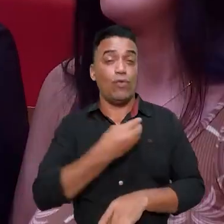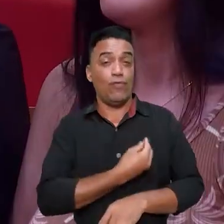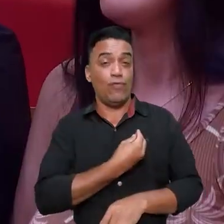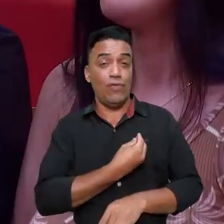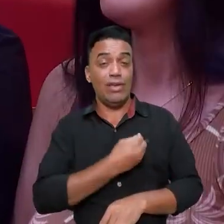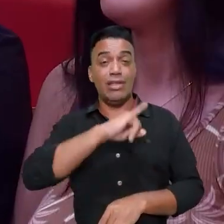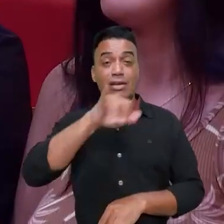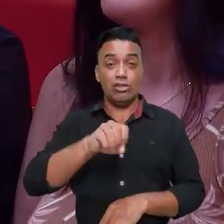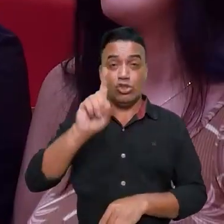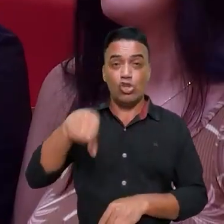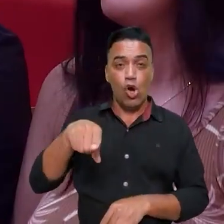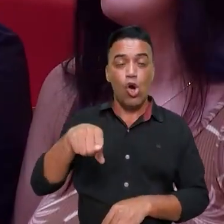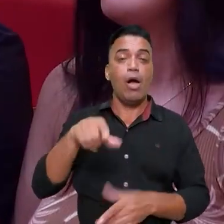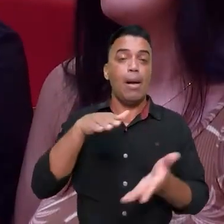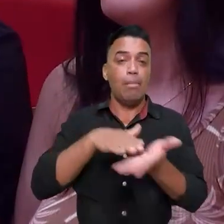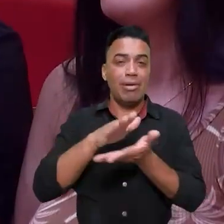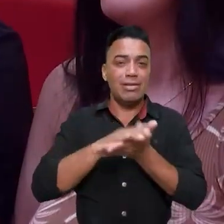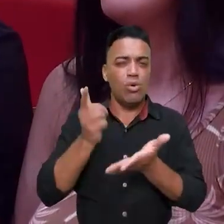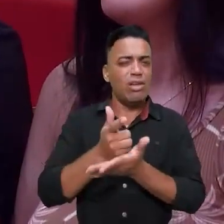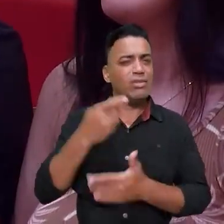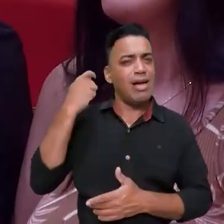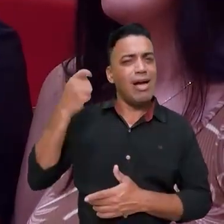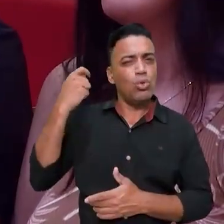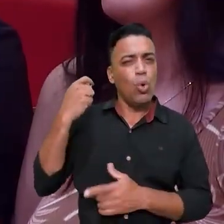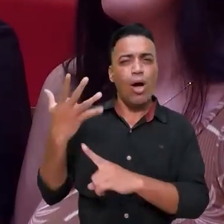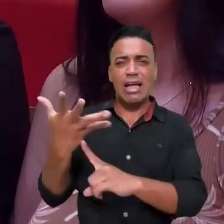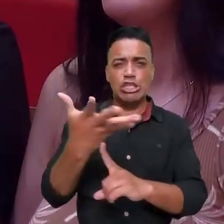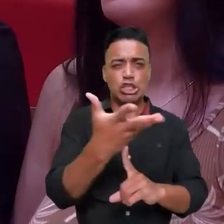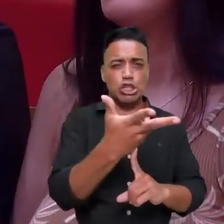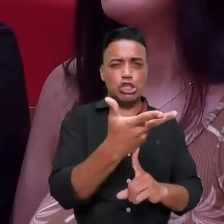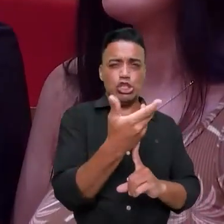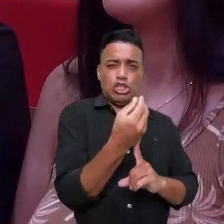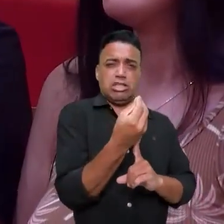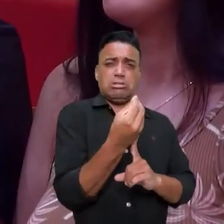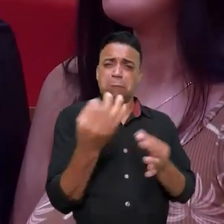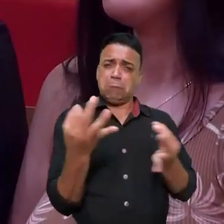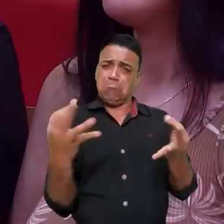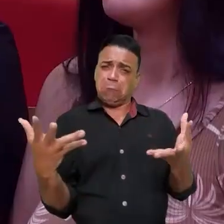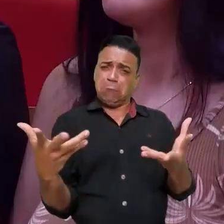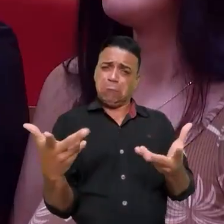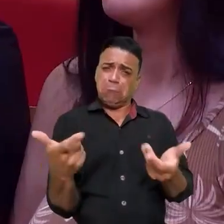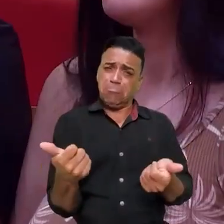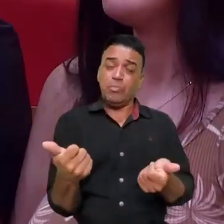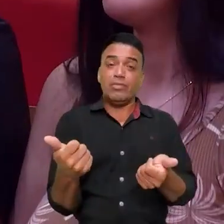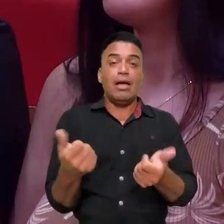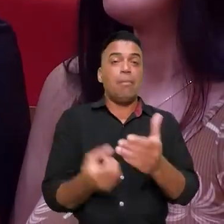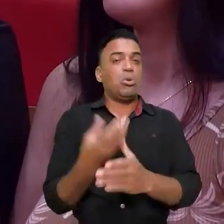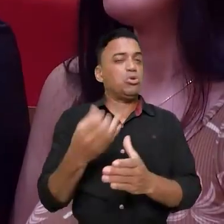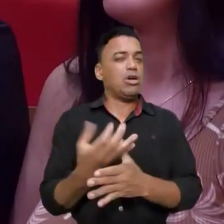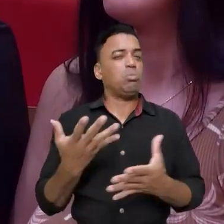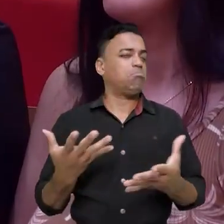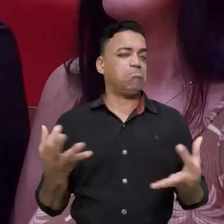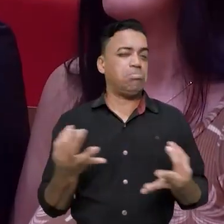recentemente, agora aqui no seu lançamento do livro. Você é um ator, um artista, né, muito completo e muito diversificado a sua produção. Eu te perguntaria